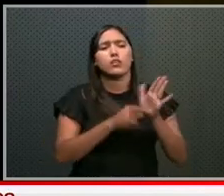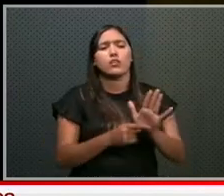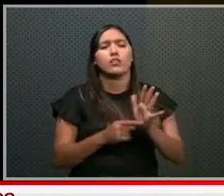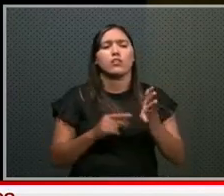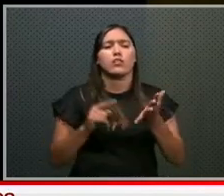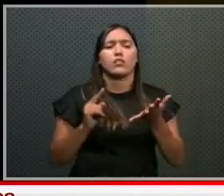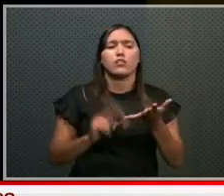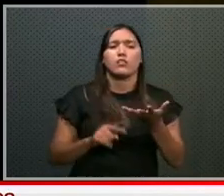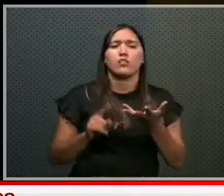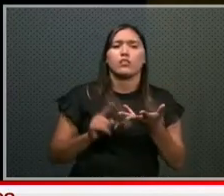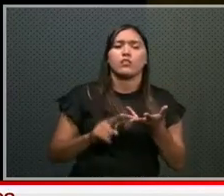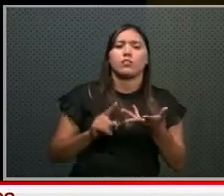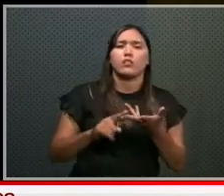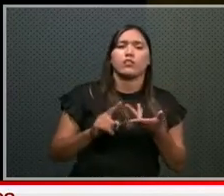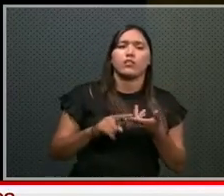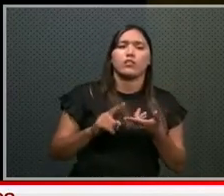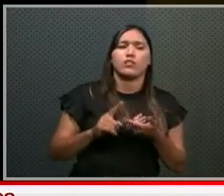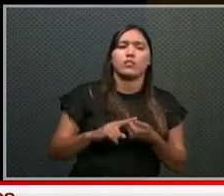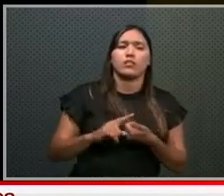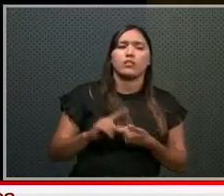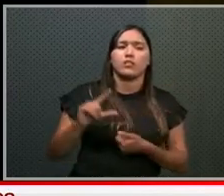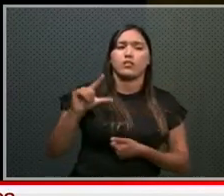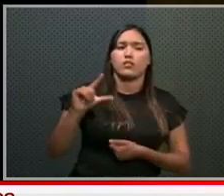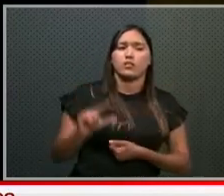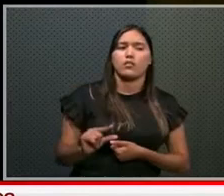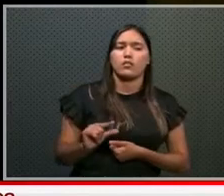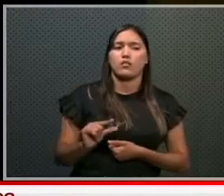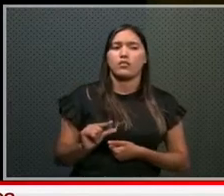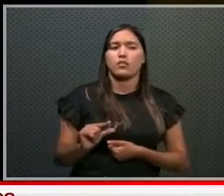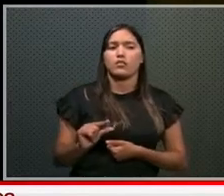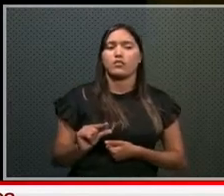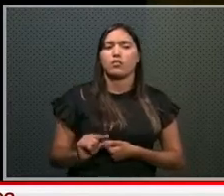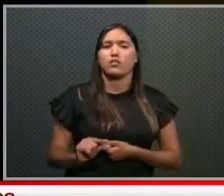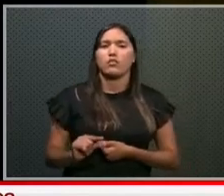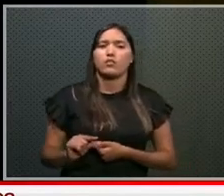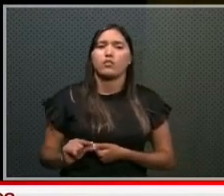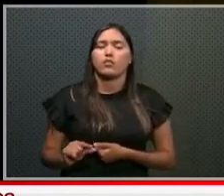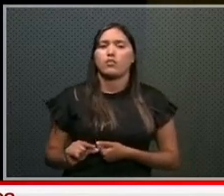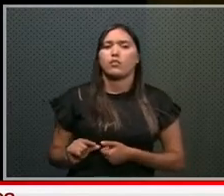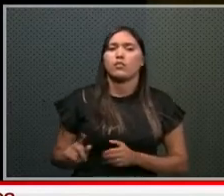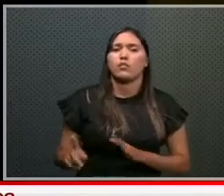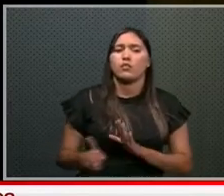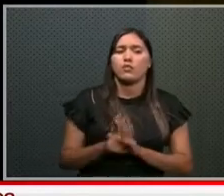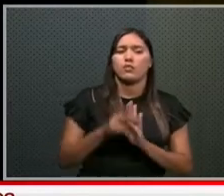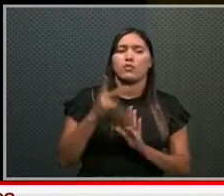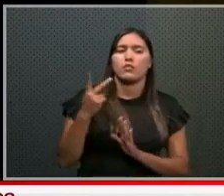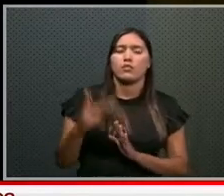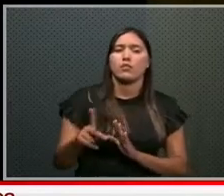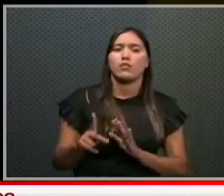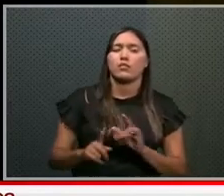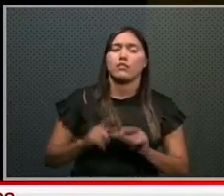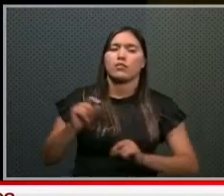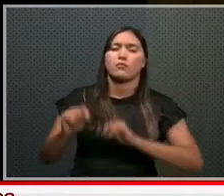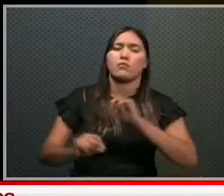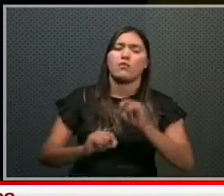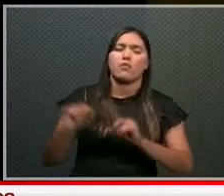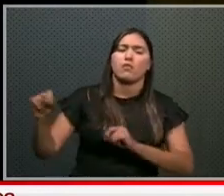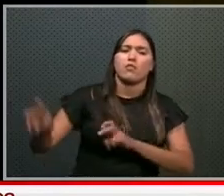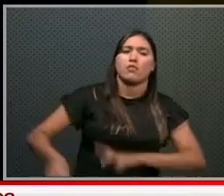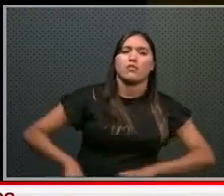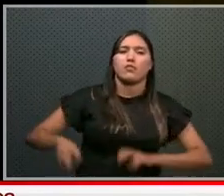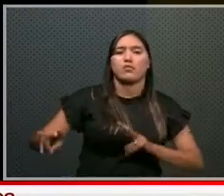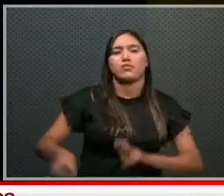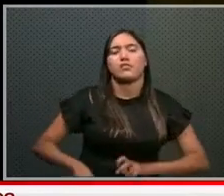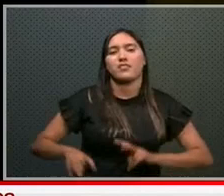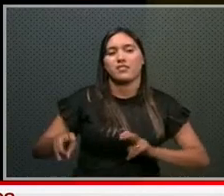dessas alternativas a redução de áreas para atividades Agropecuária e do fechamento da fronteira agrícola ela sinaliza para